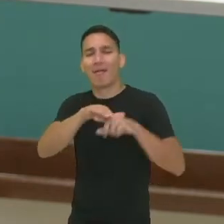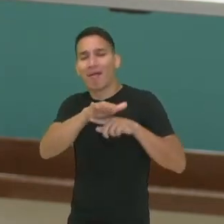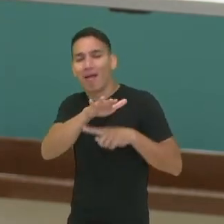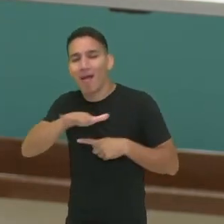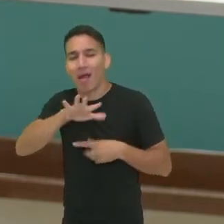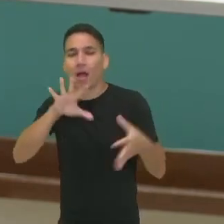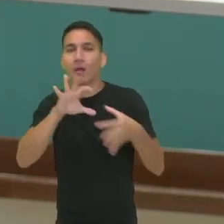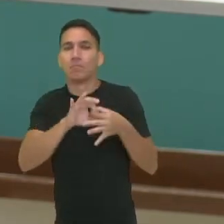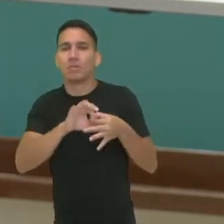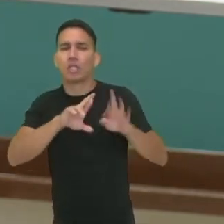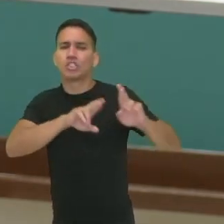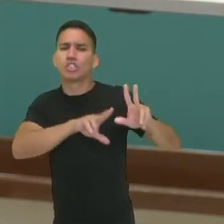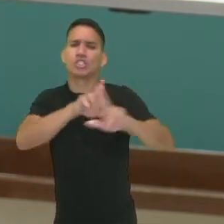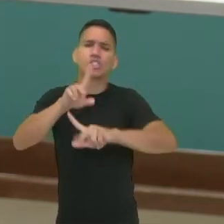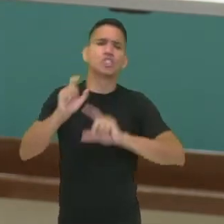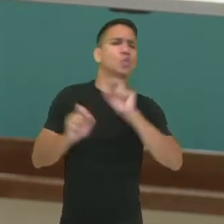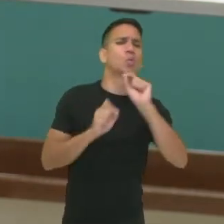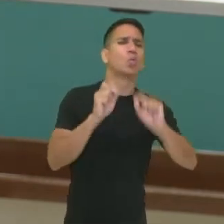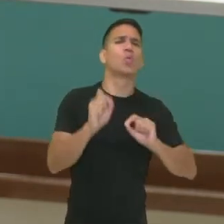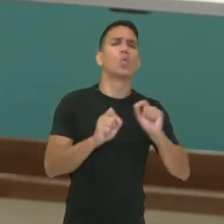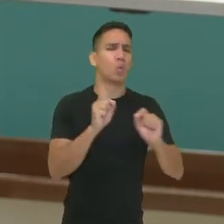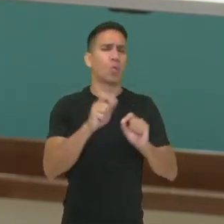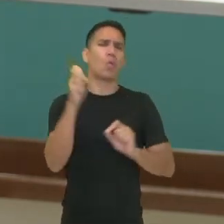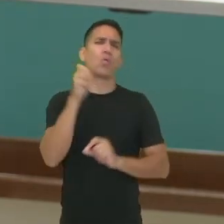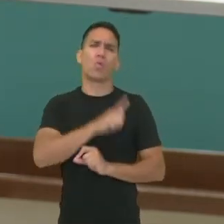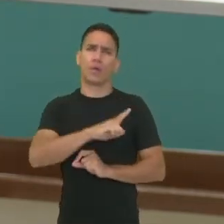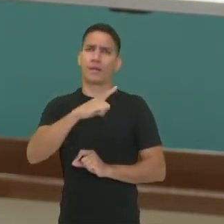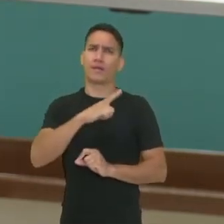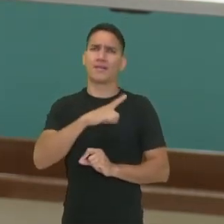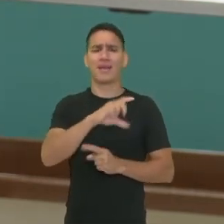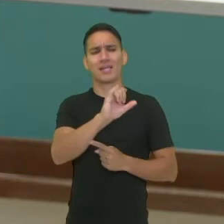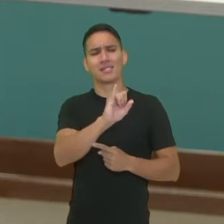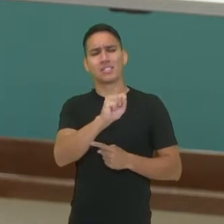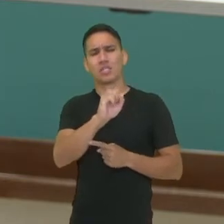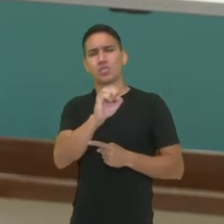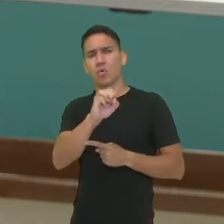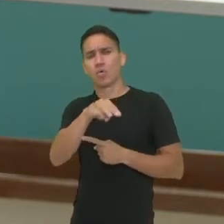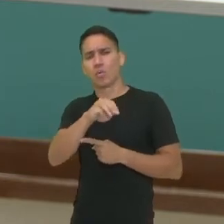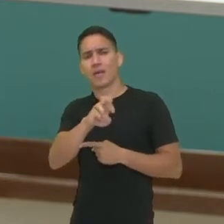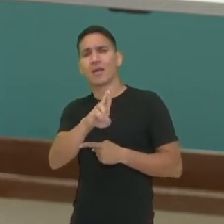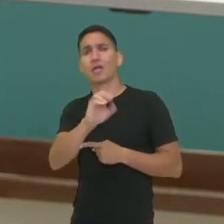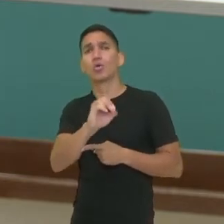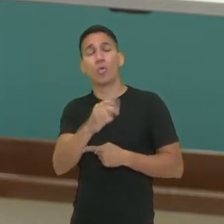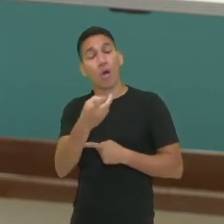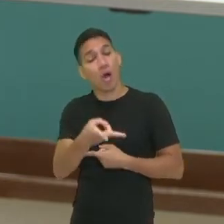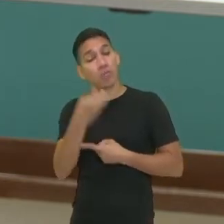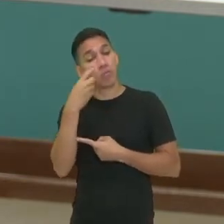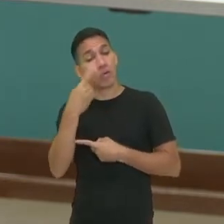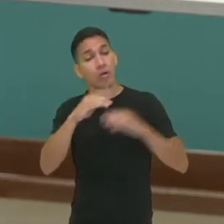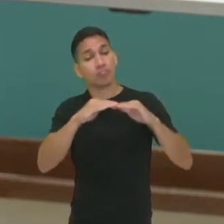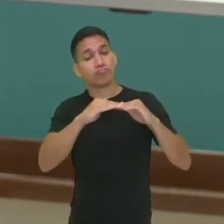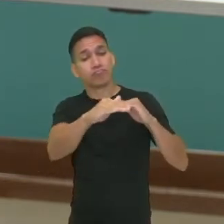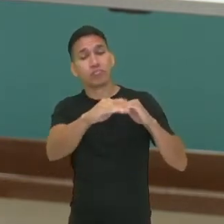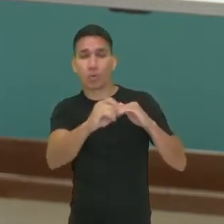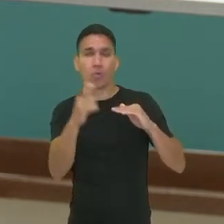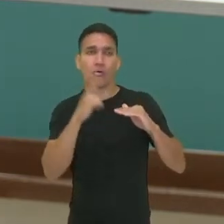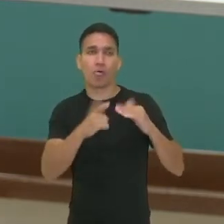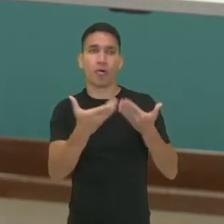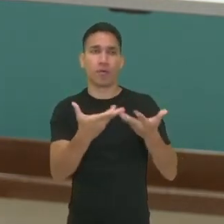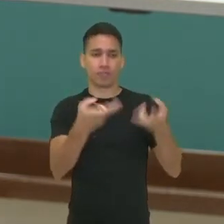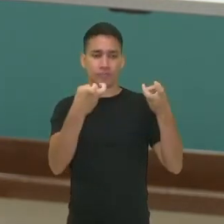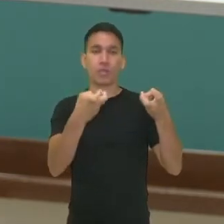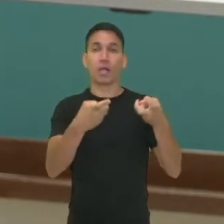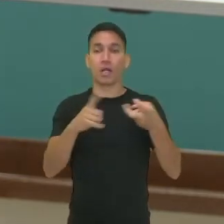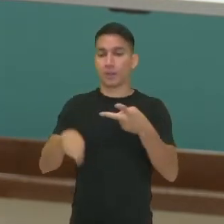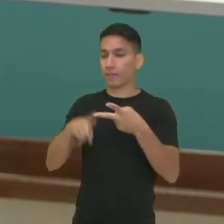conseguimos distinguir a diferença entre os isômeros apenas analisando no plano. A espacial, evidentemente, nós